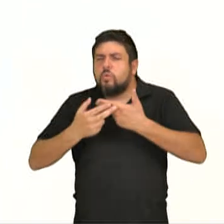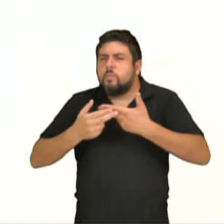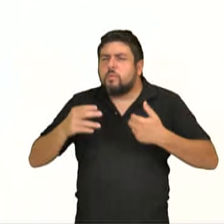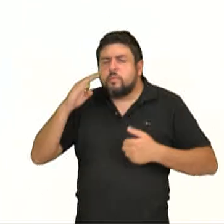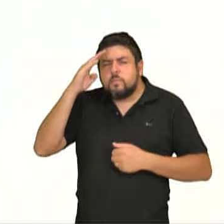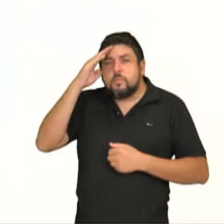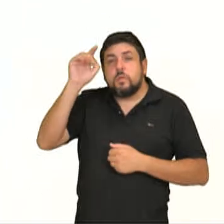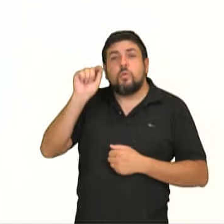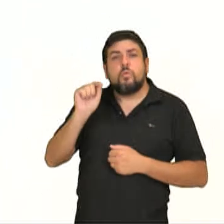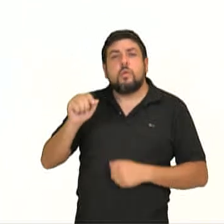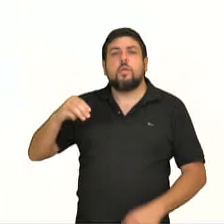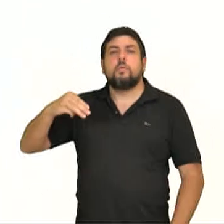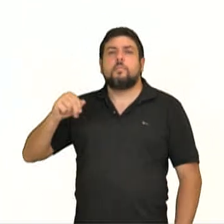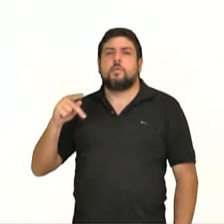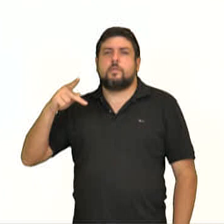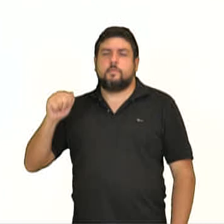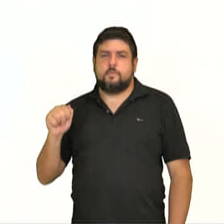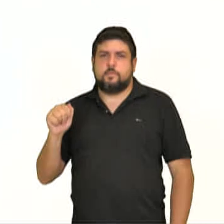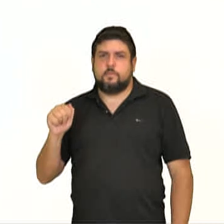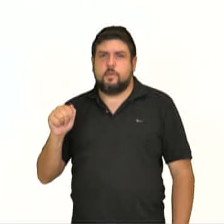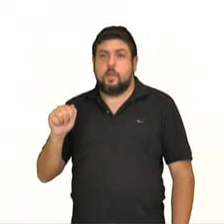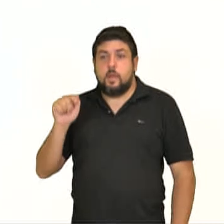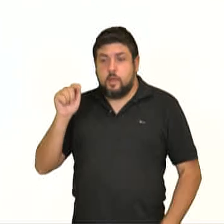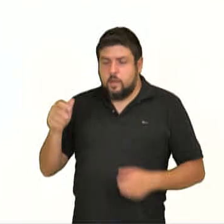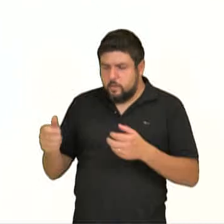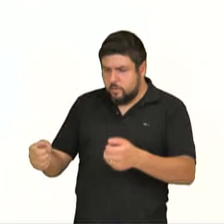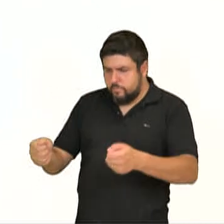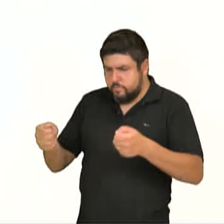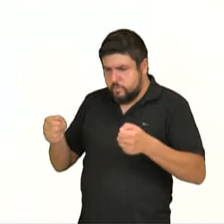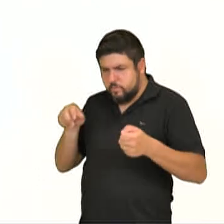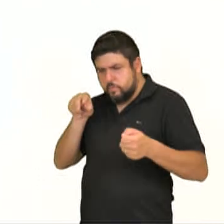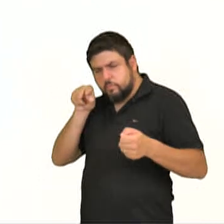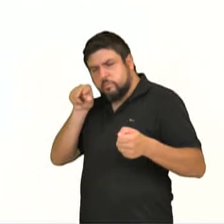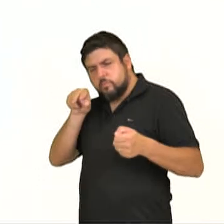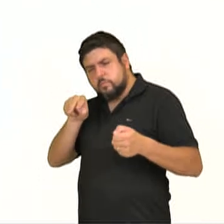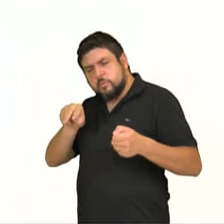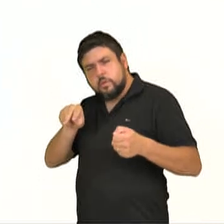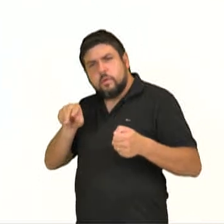os mapas. Eles são apresentações da realidade e ilustram